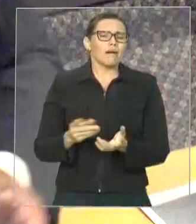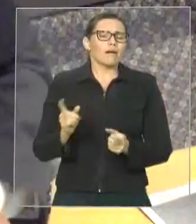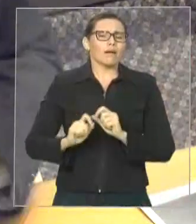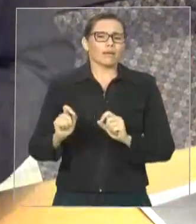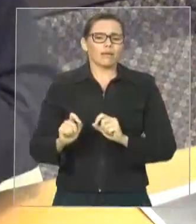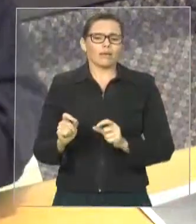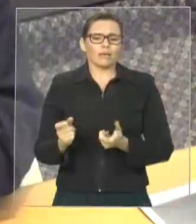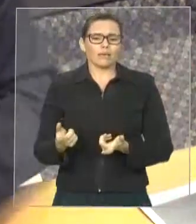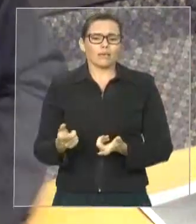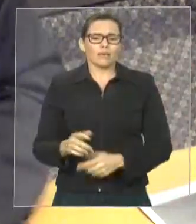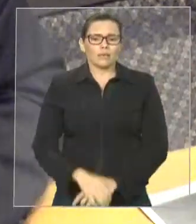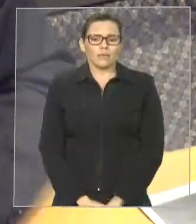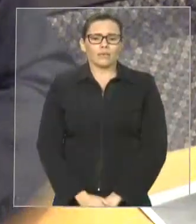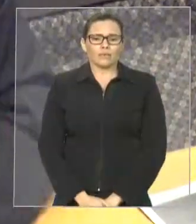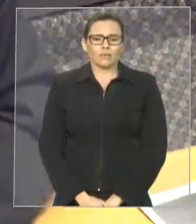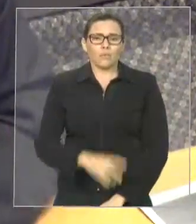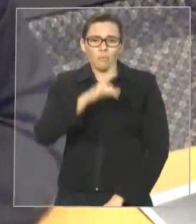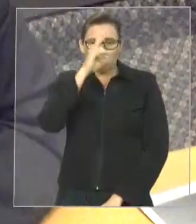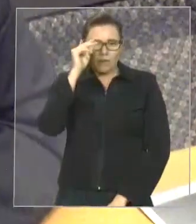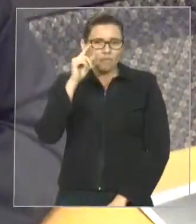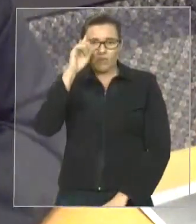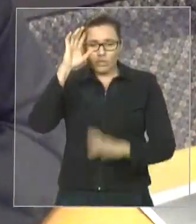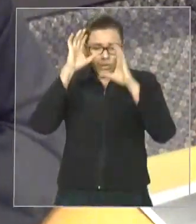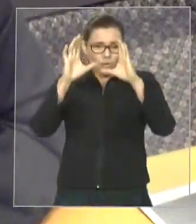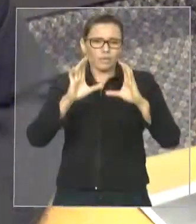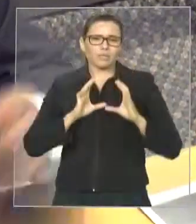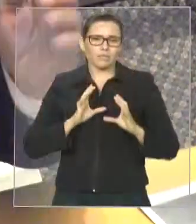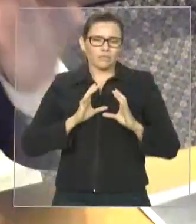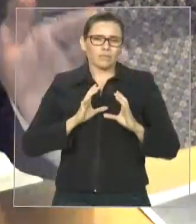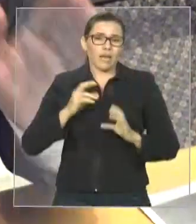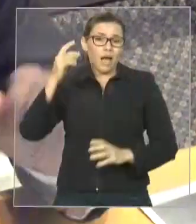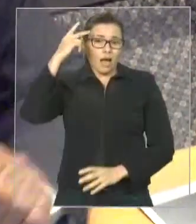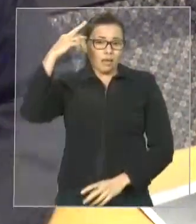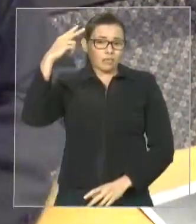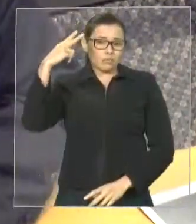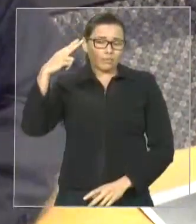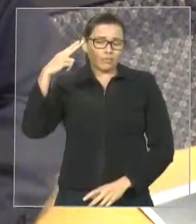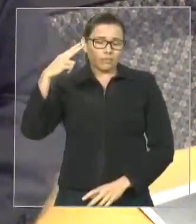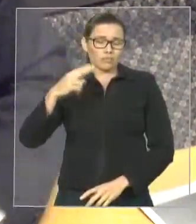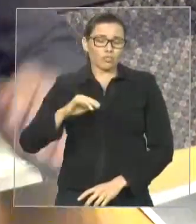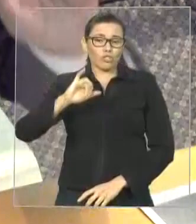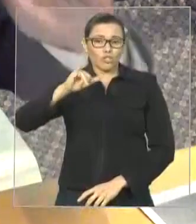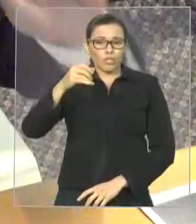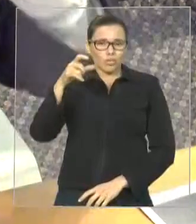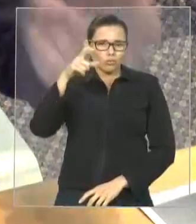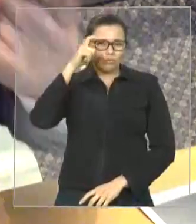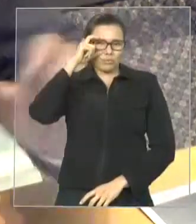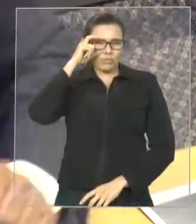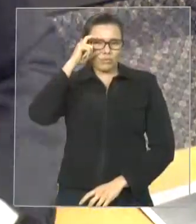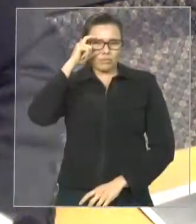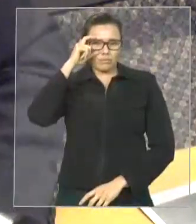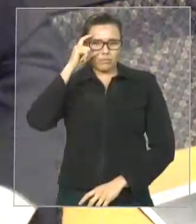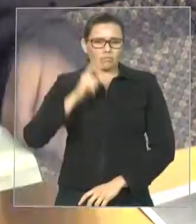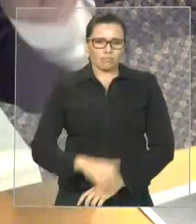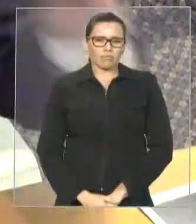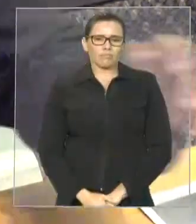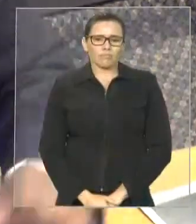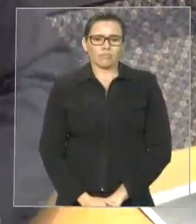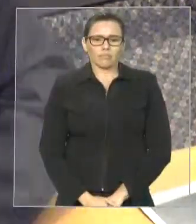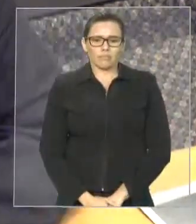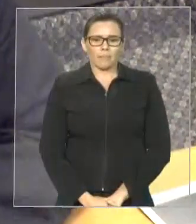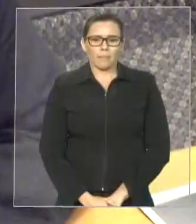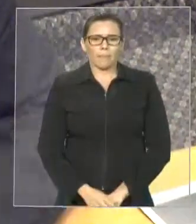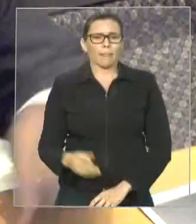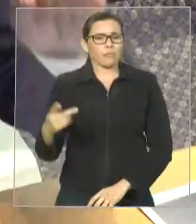de Jackson Lago, que é o partido do qual ele faz parte agora. Mas Vossa Excelência fez um desafio, que o prefeito Edivaldo Holanda vá